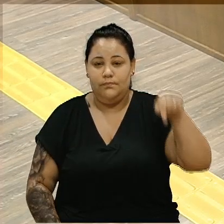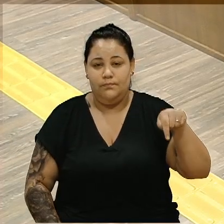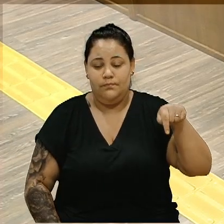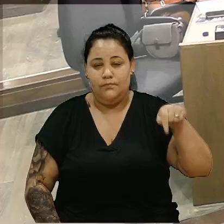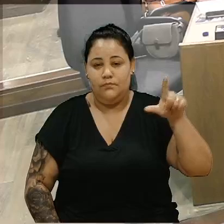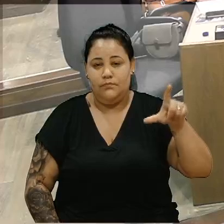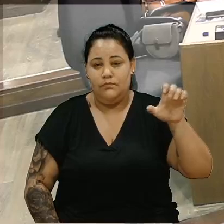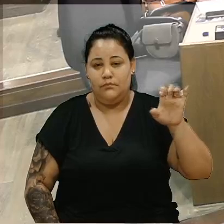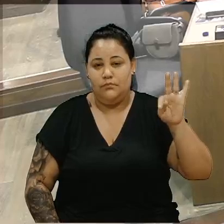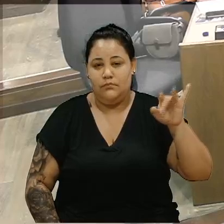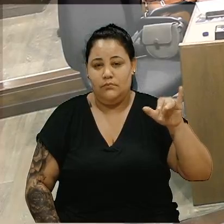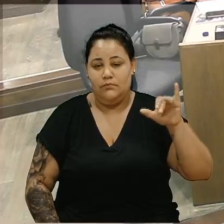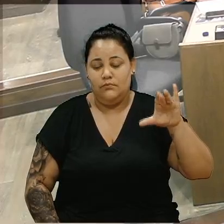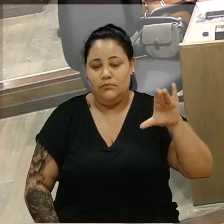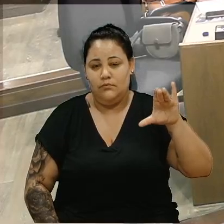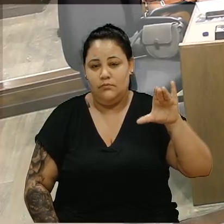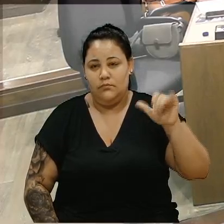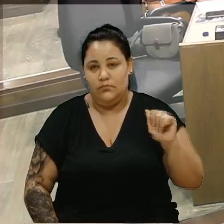Uva.